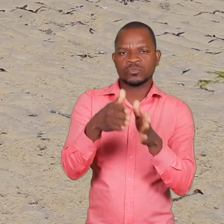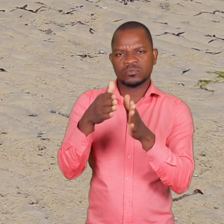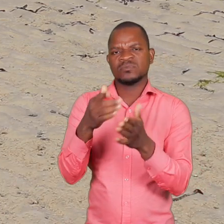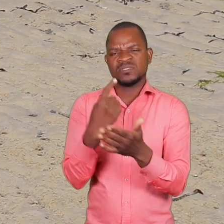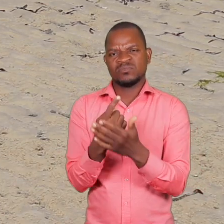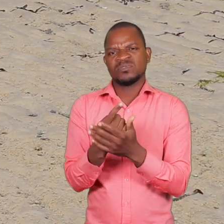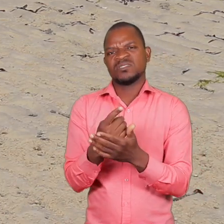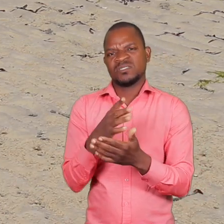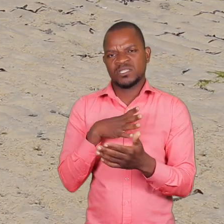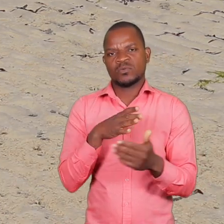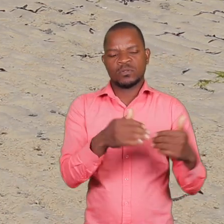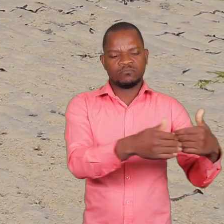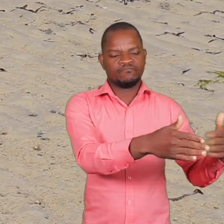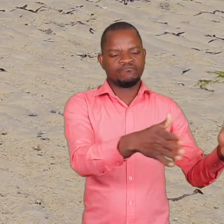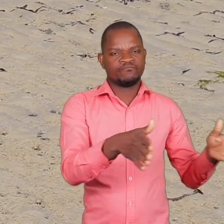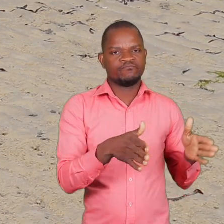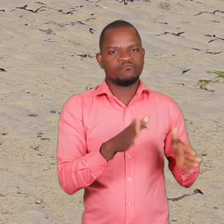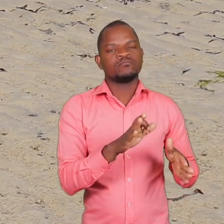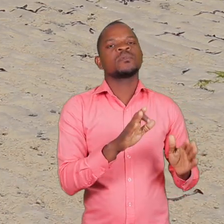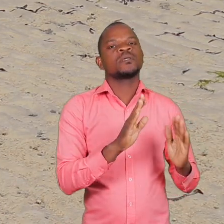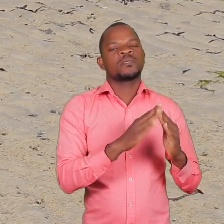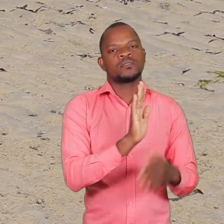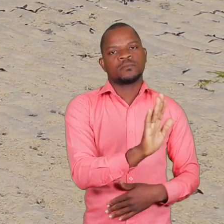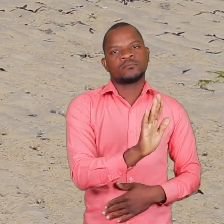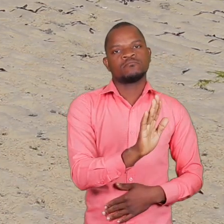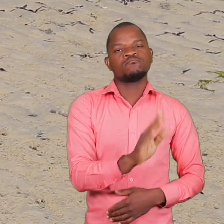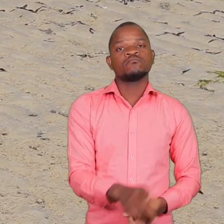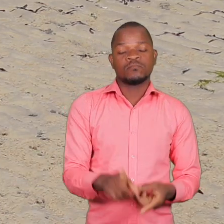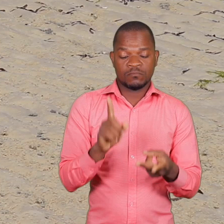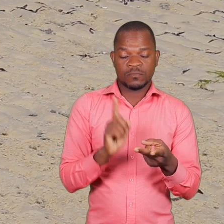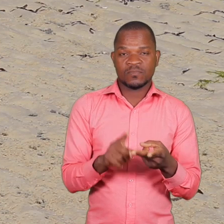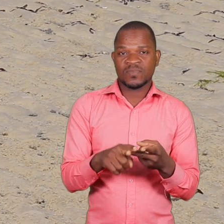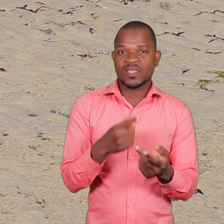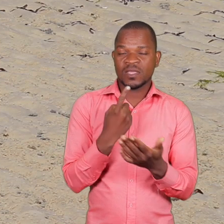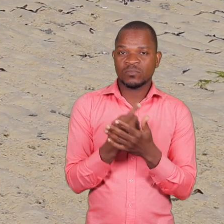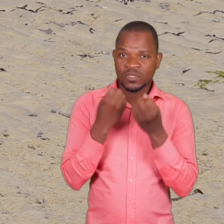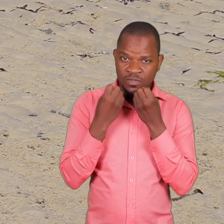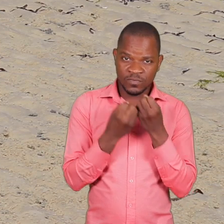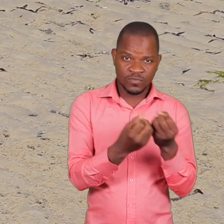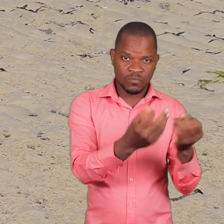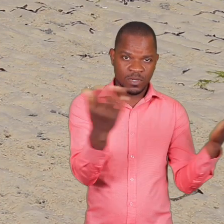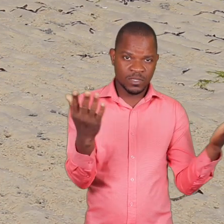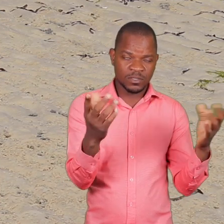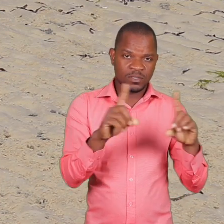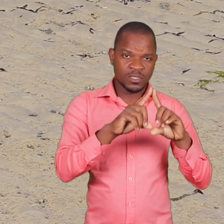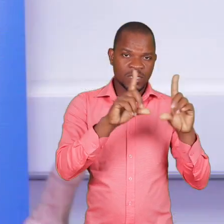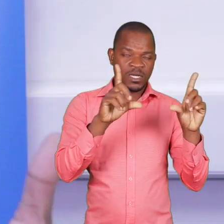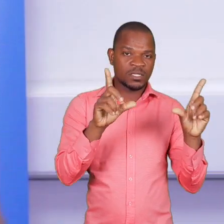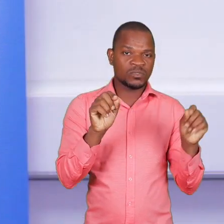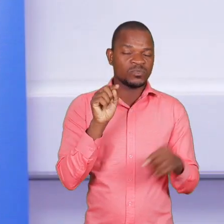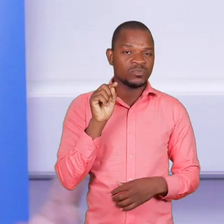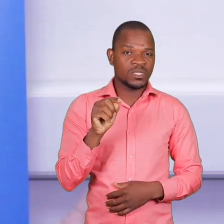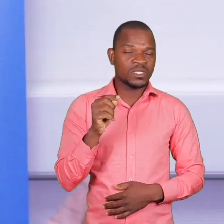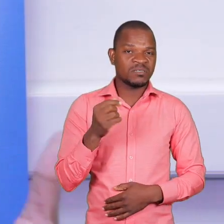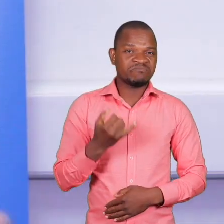É importante também assegurar que os dejetos humanos, aquilo que vulgarmente chamamos, desculpa a